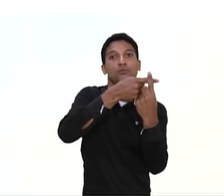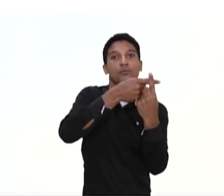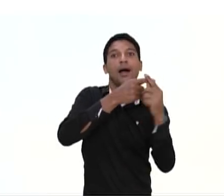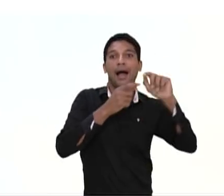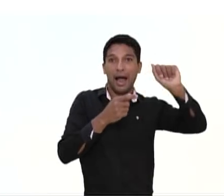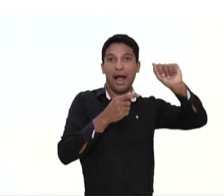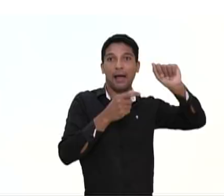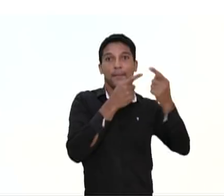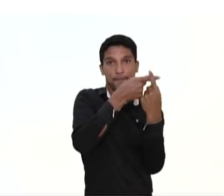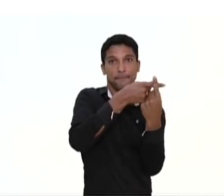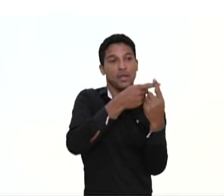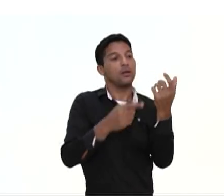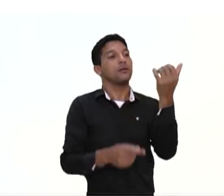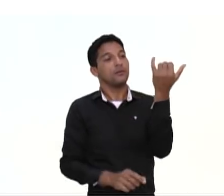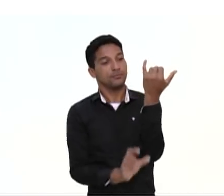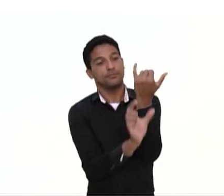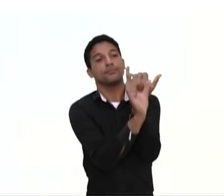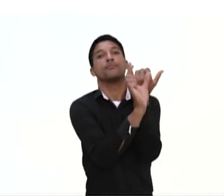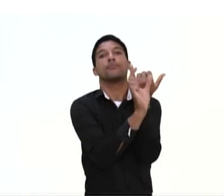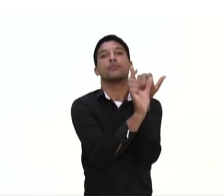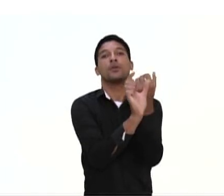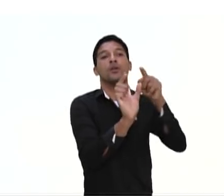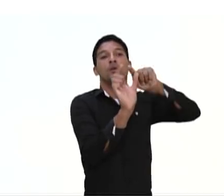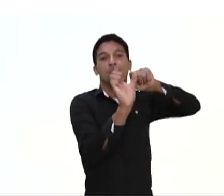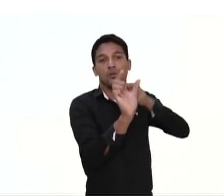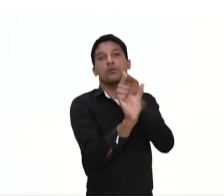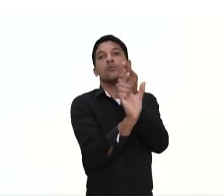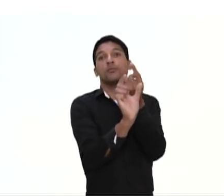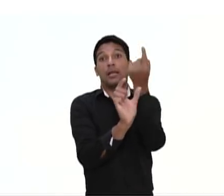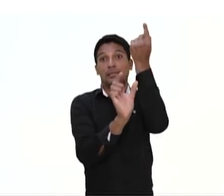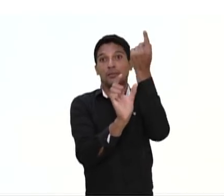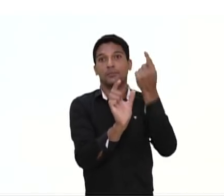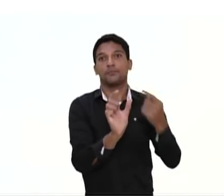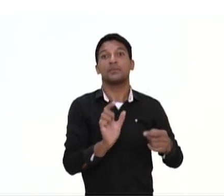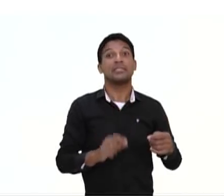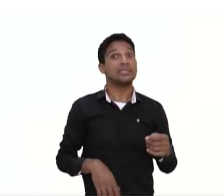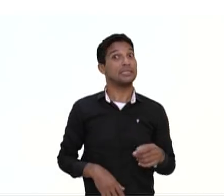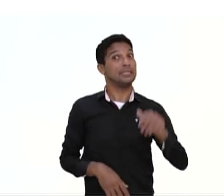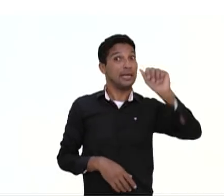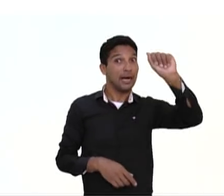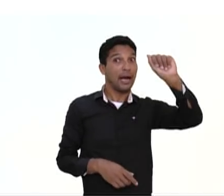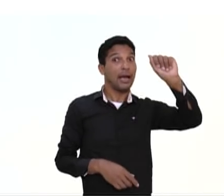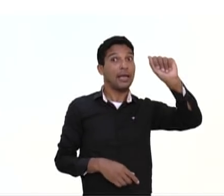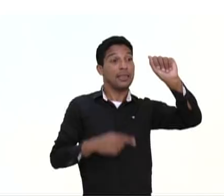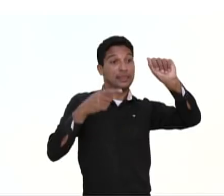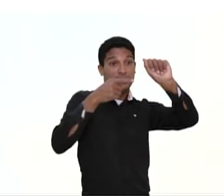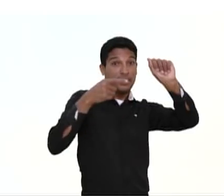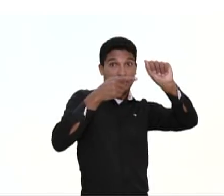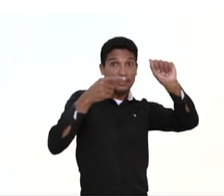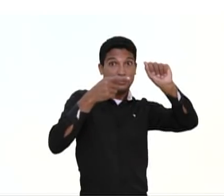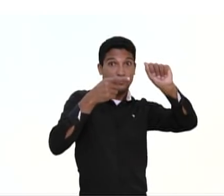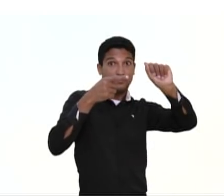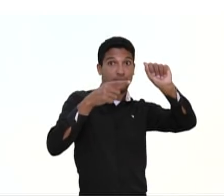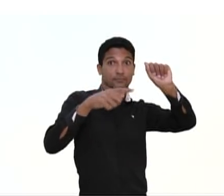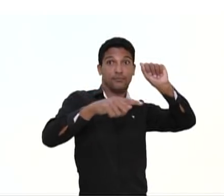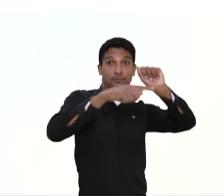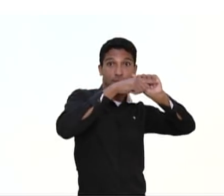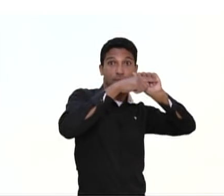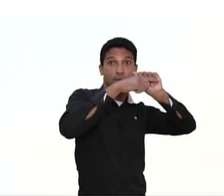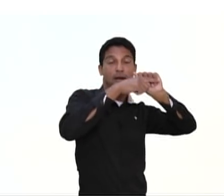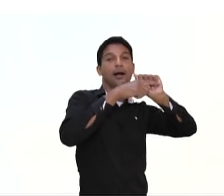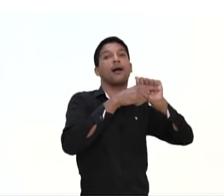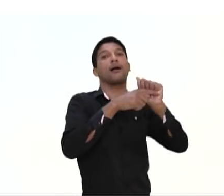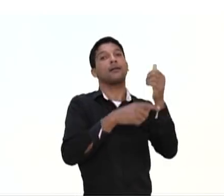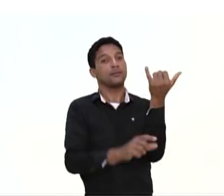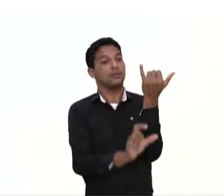cima chuva é um número negativo oi gente de x ao quadrado é negativo concavidade voltada para baixo